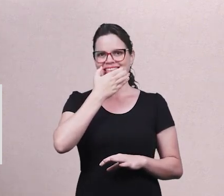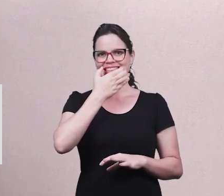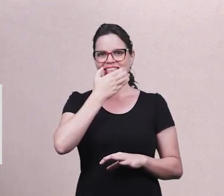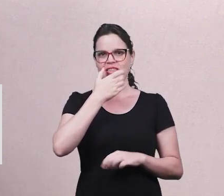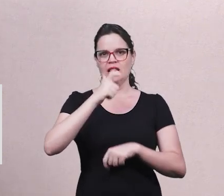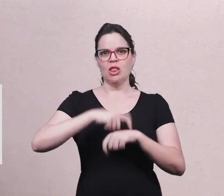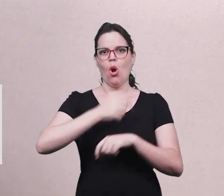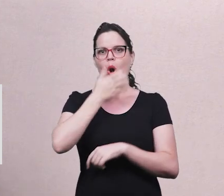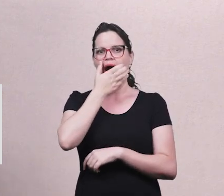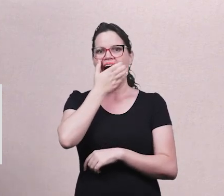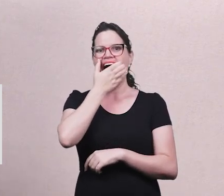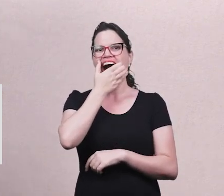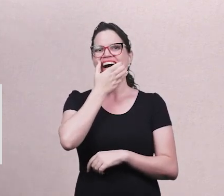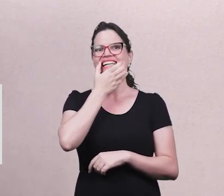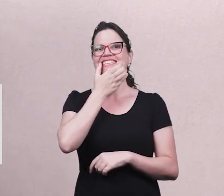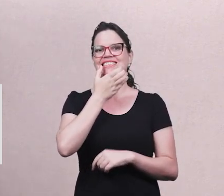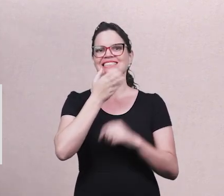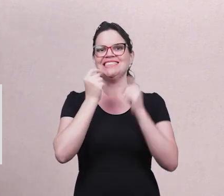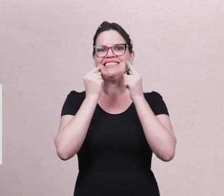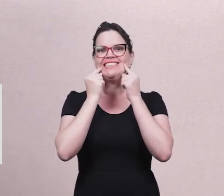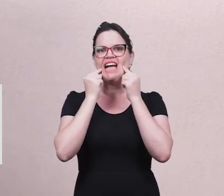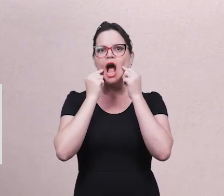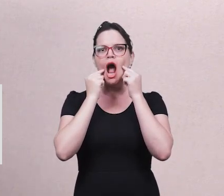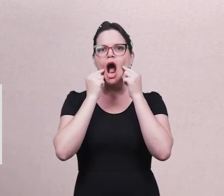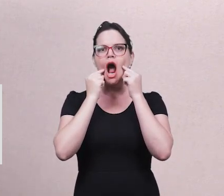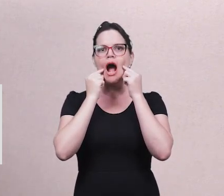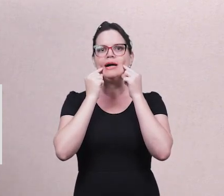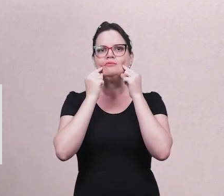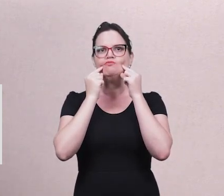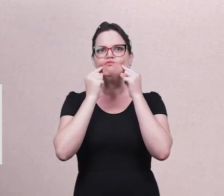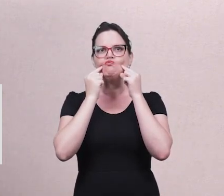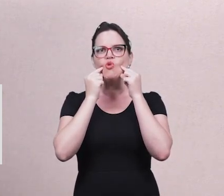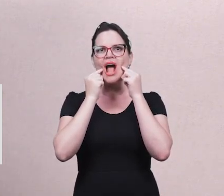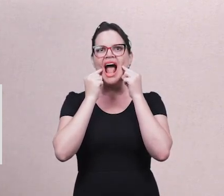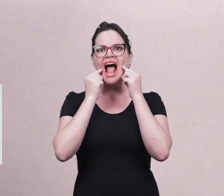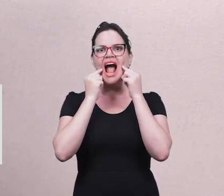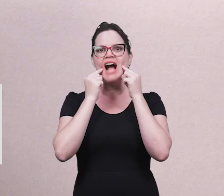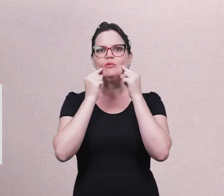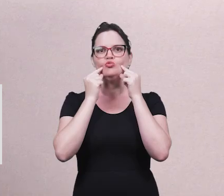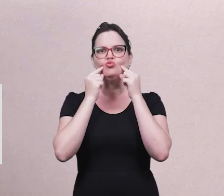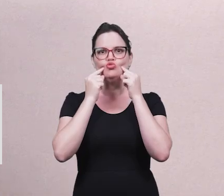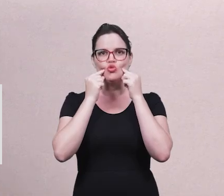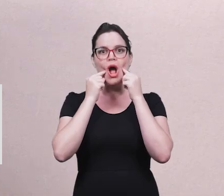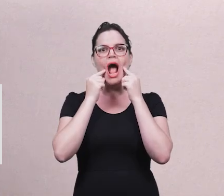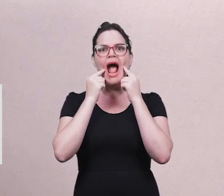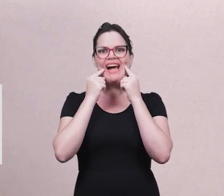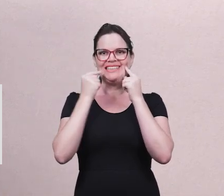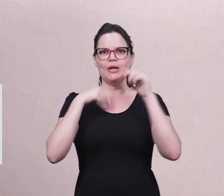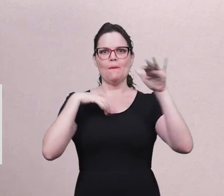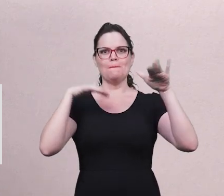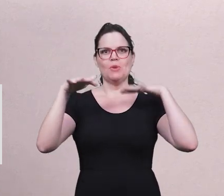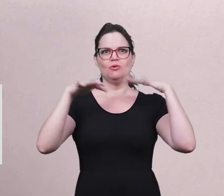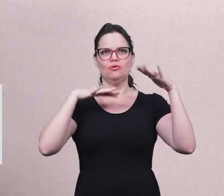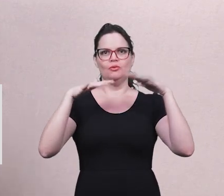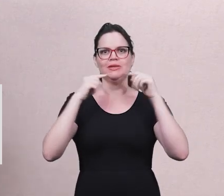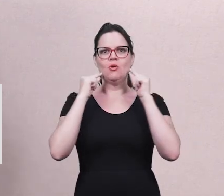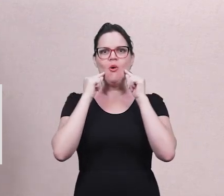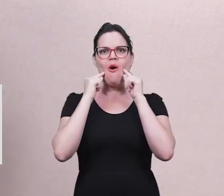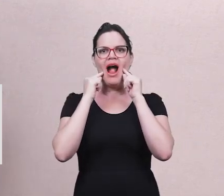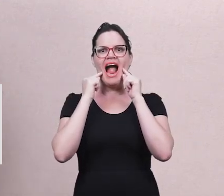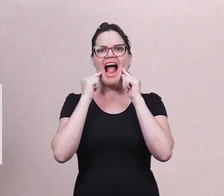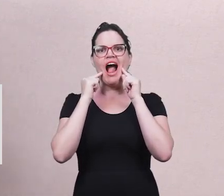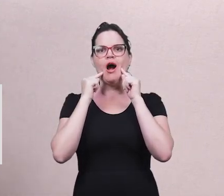mordo a maçã. Quando eu mordo a maçã, Dani, eu trabalho a minha abertura vertical de boca. Então, eu